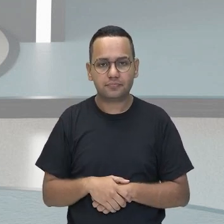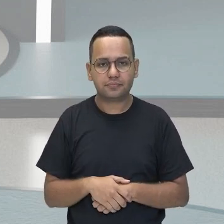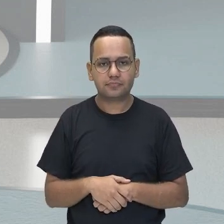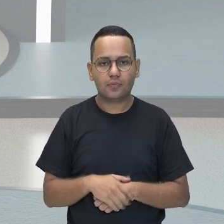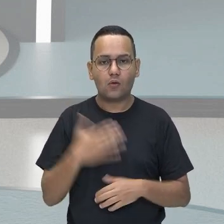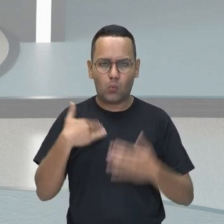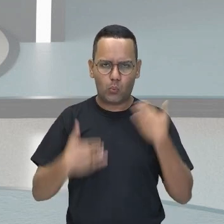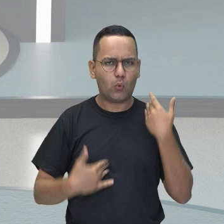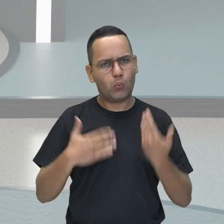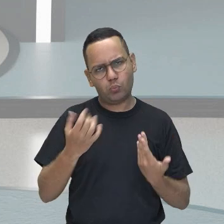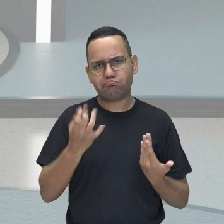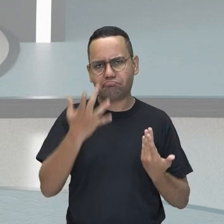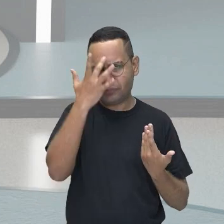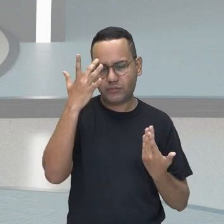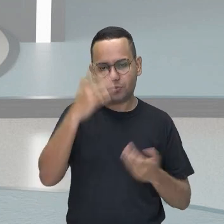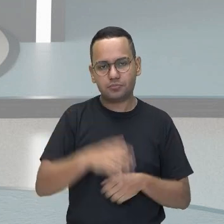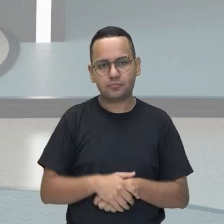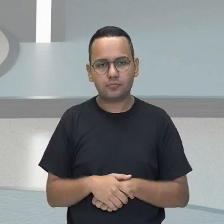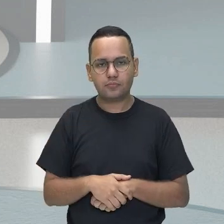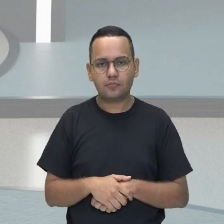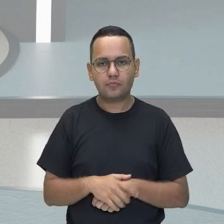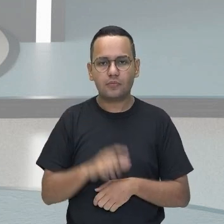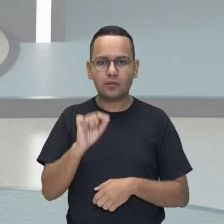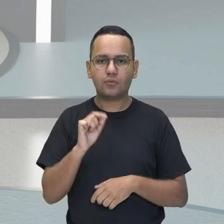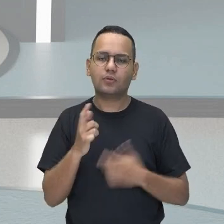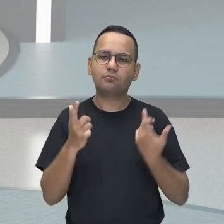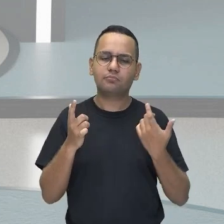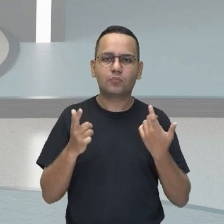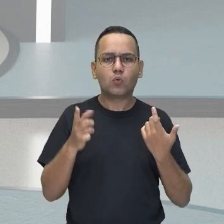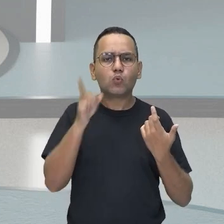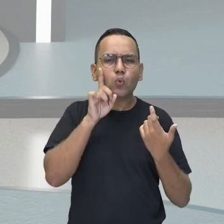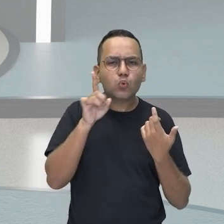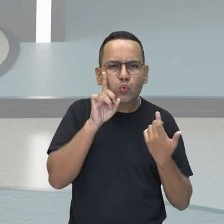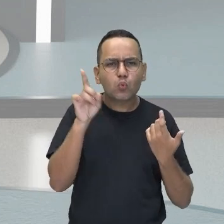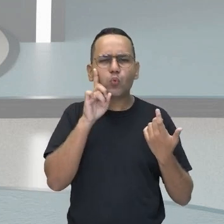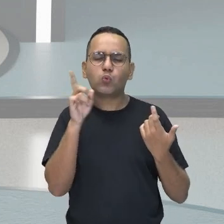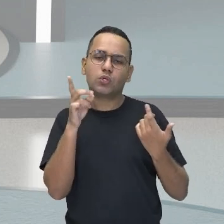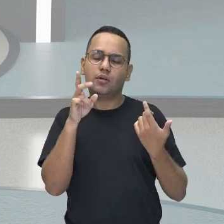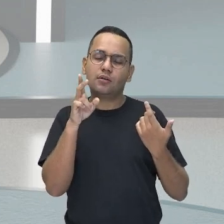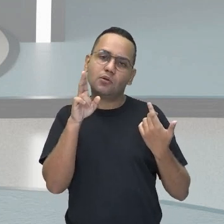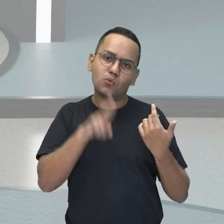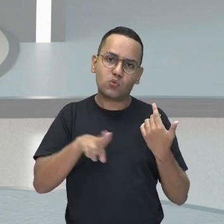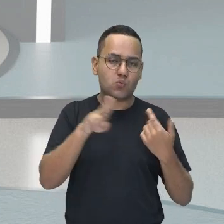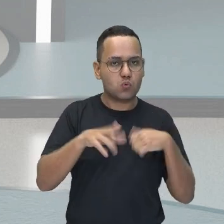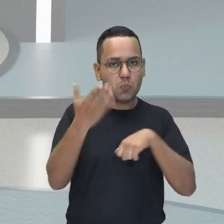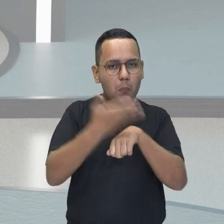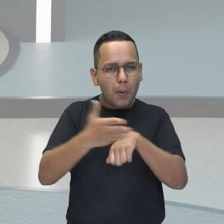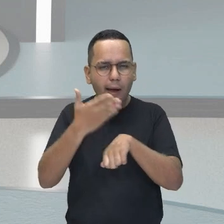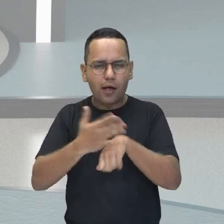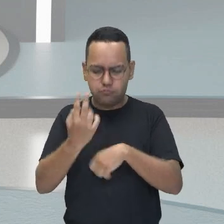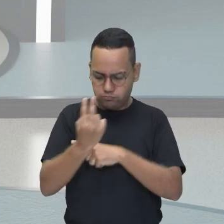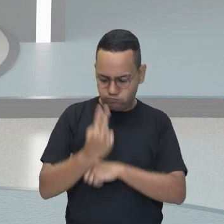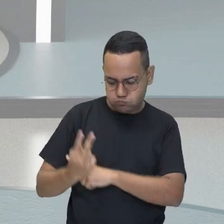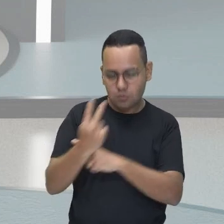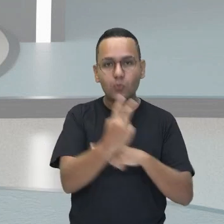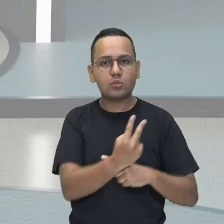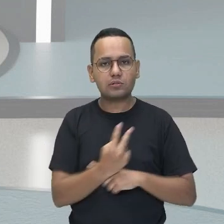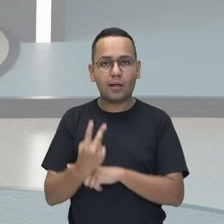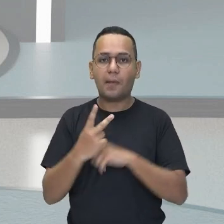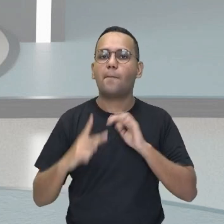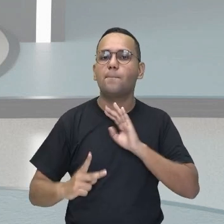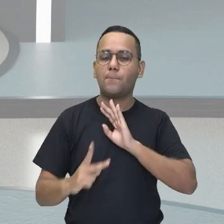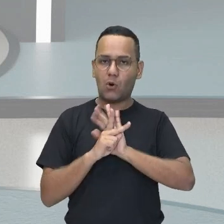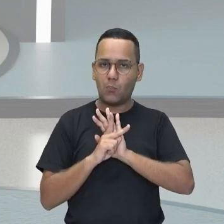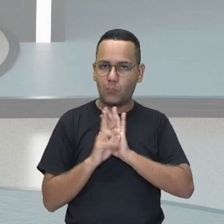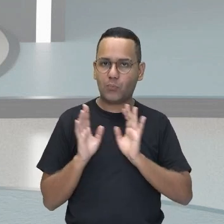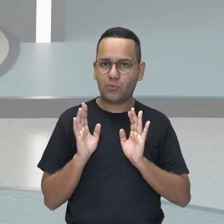Está relacionado àquelas atitudes, às ações que nós tomamos para cuidar do nosso corpo, de modo muito pessoal. É um